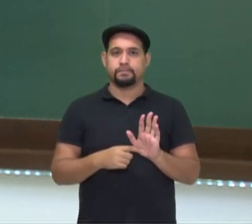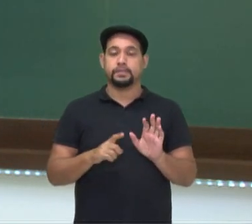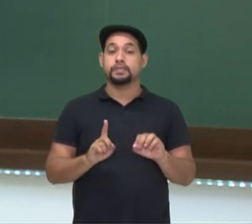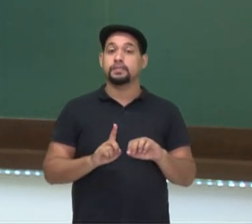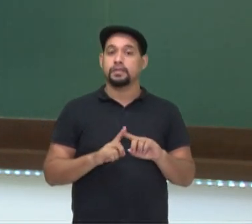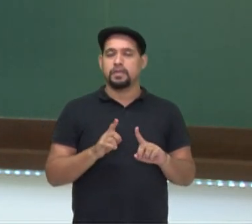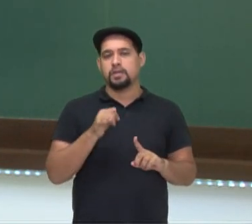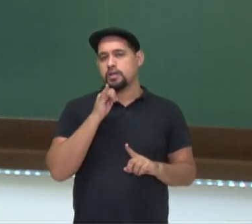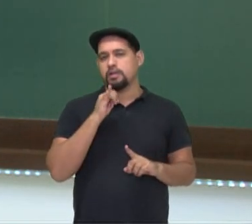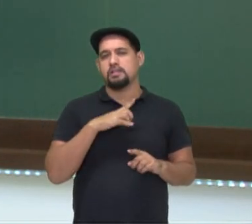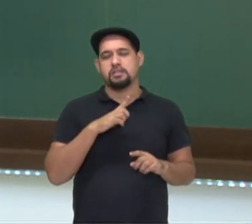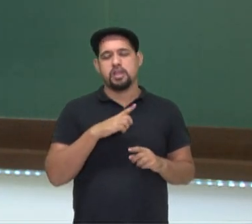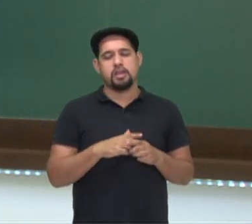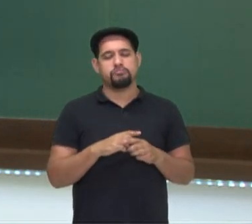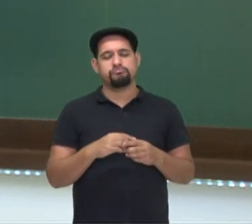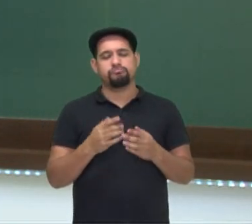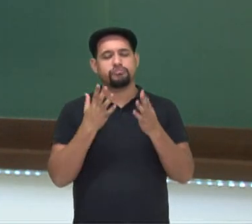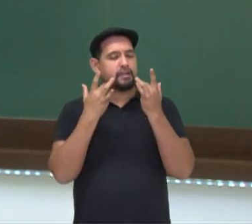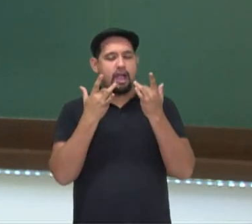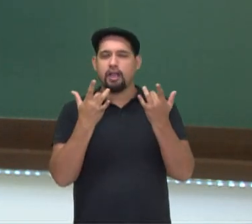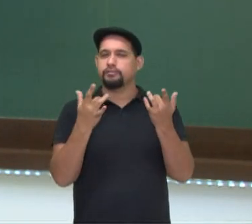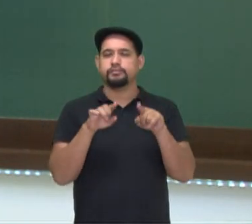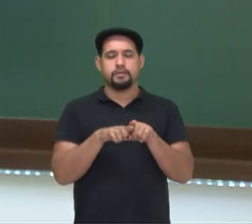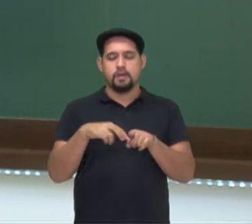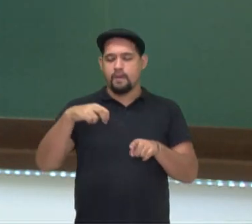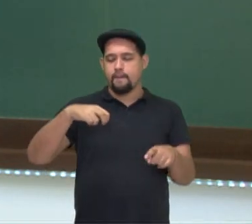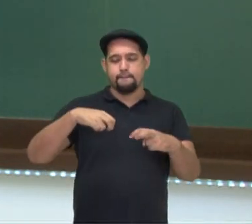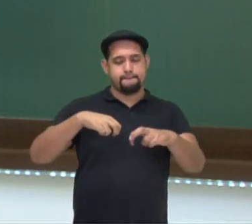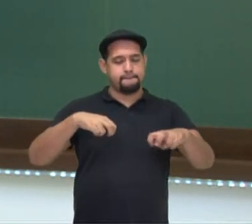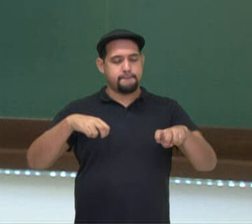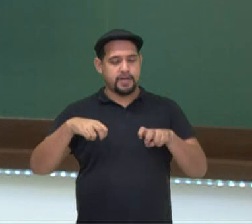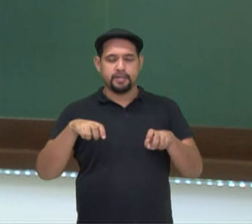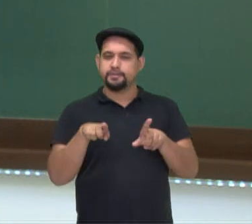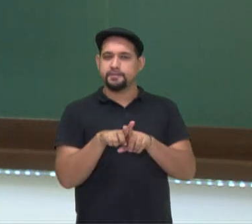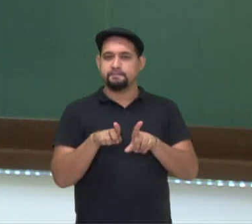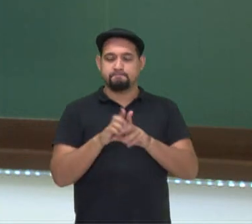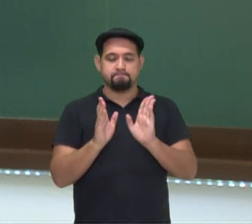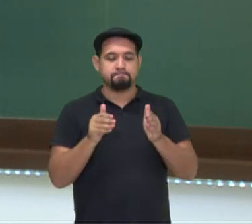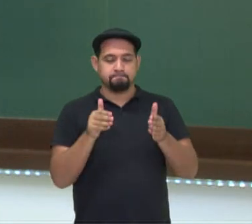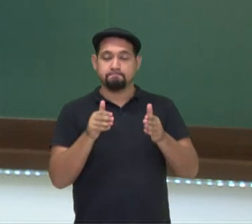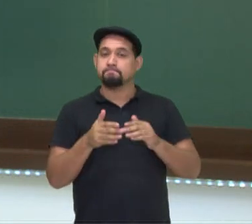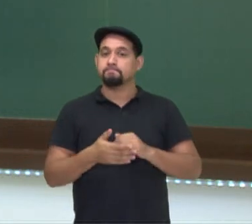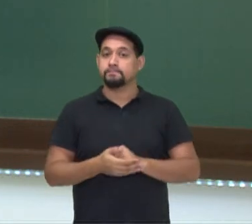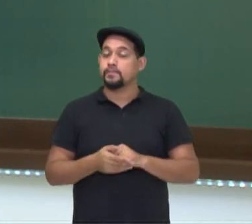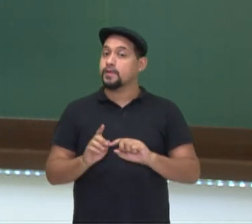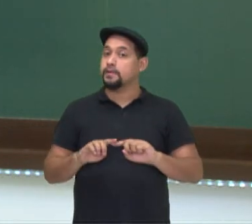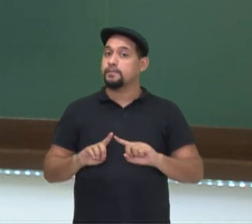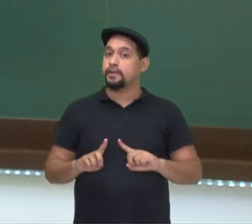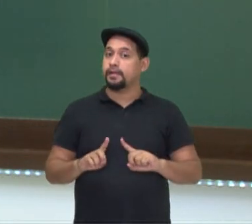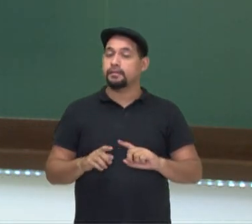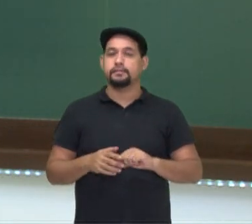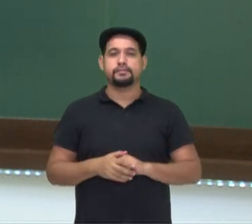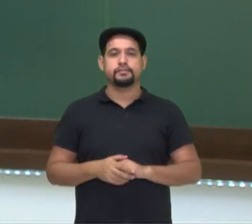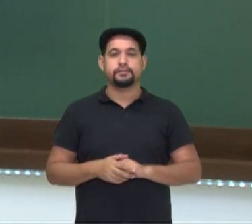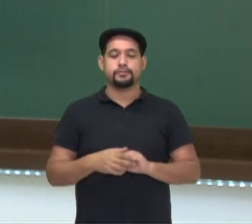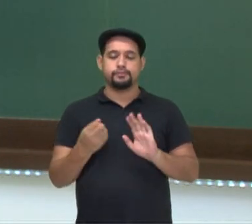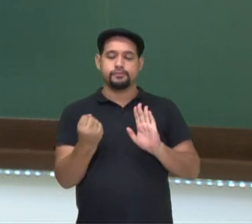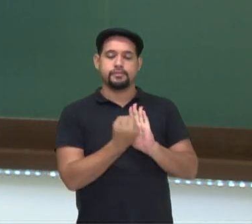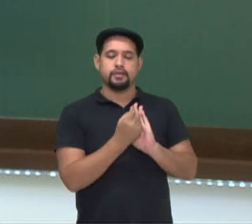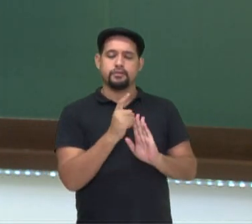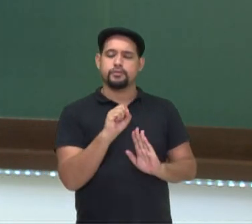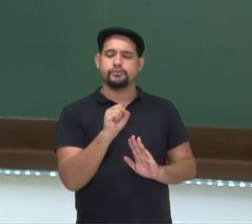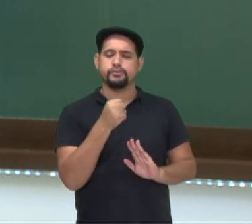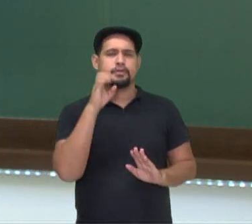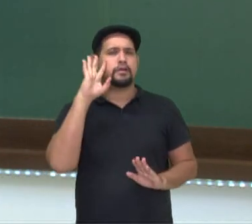Máximo, com o teatro, formato de arena, a plateia ao redor, o palco no meio. Mas aí no século XVIII, o